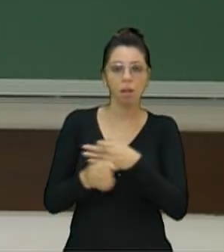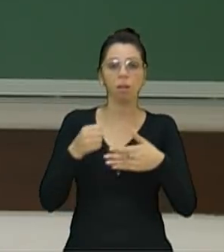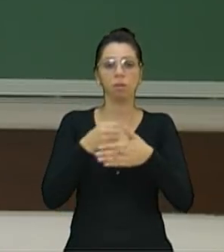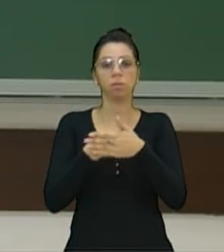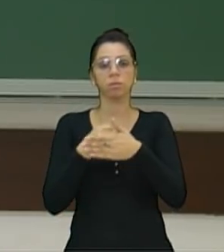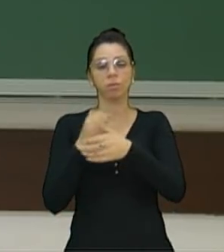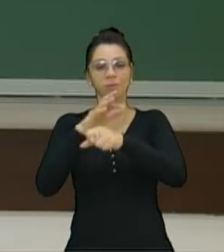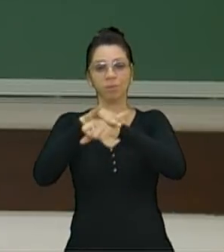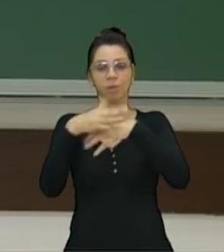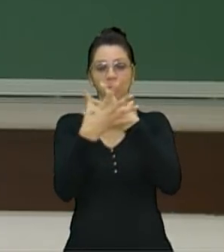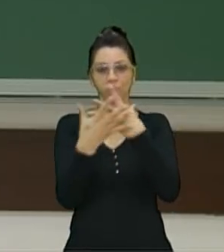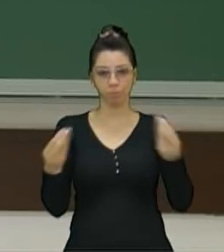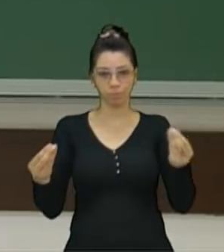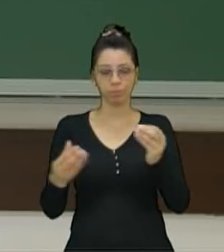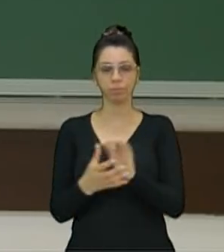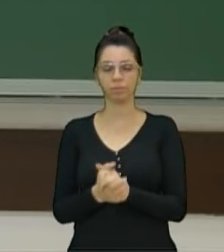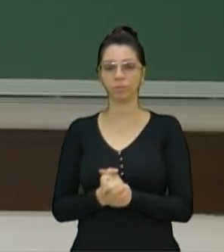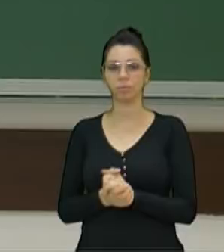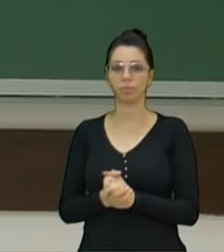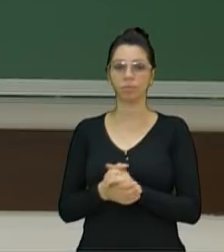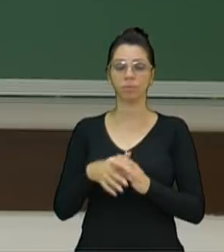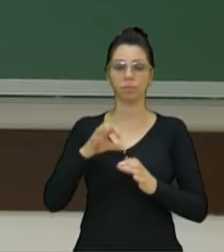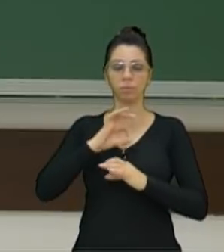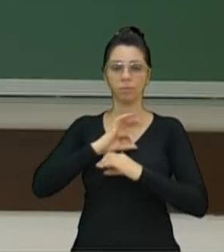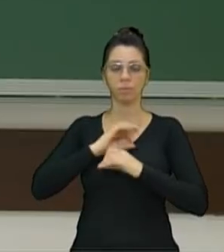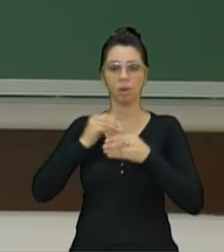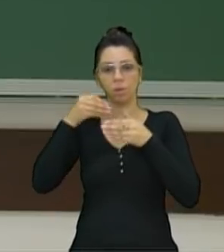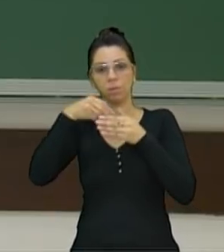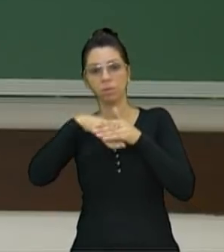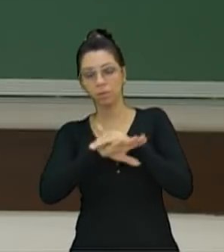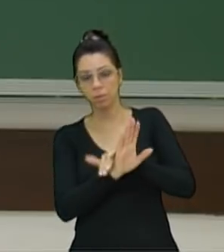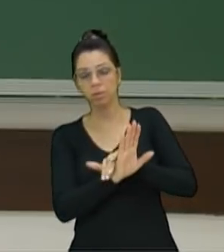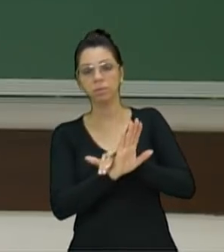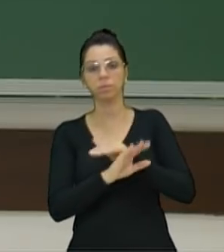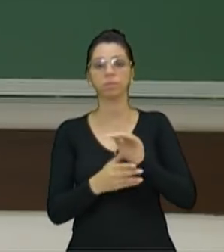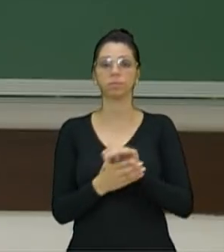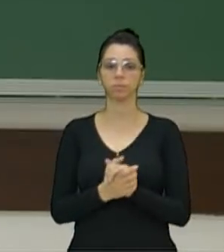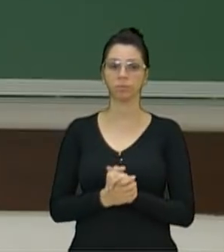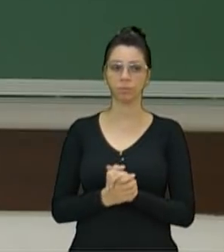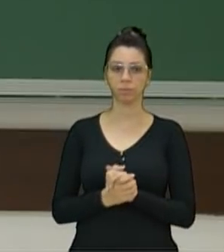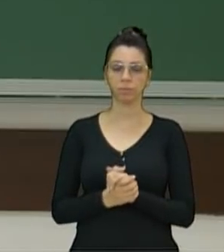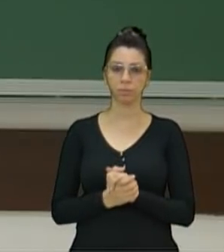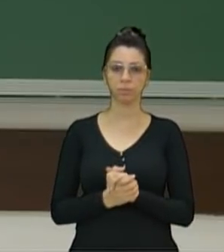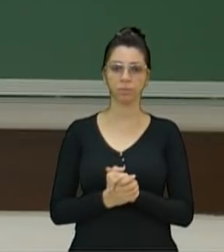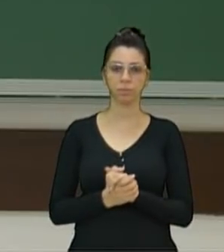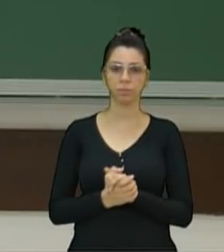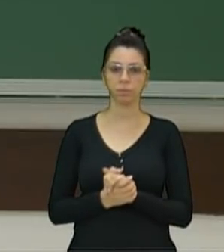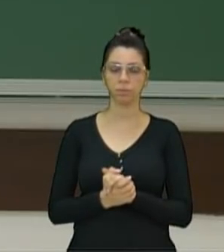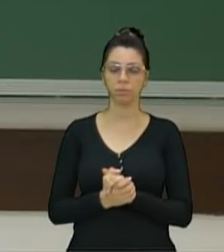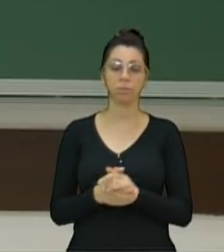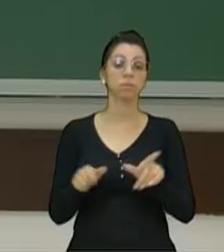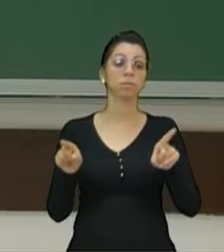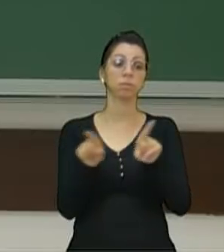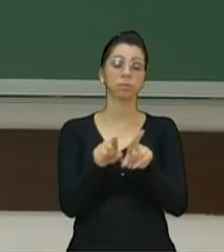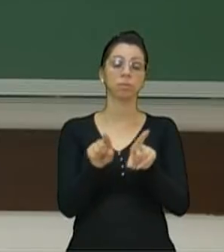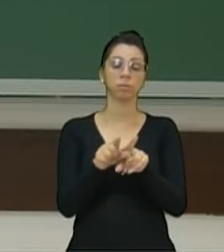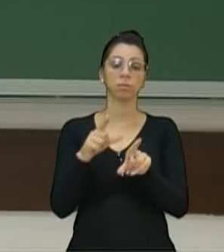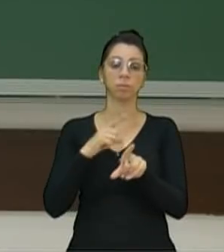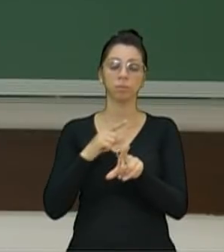as infecções, tá? Então, é o local de armazenamento, amadurecimento deles. Temos ainda